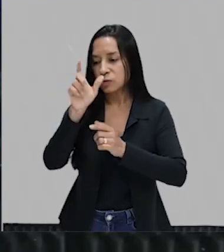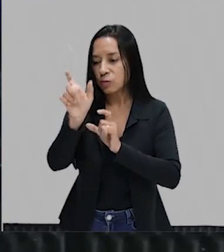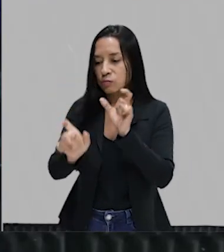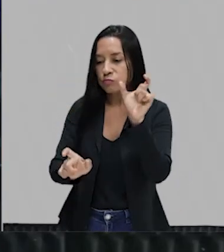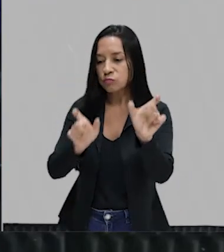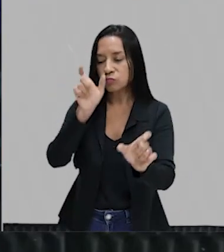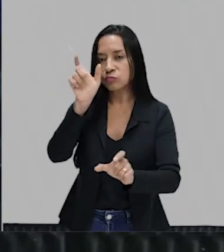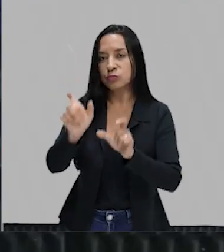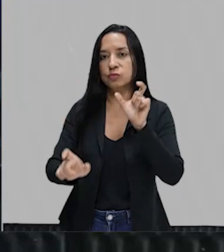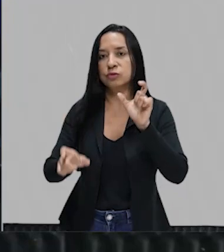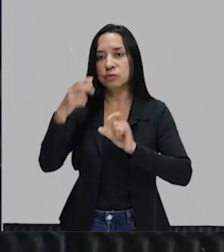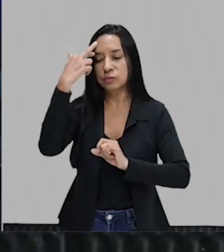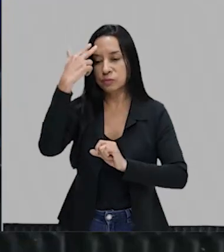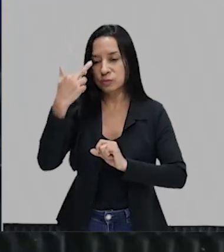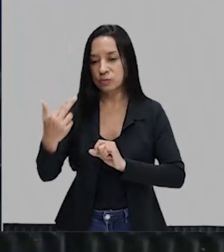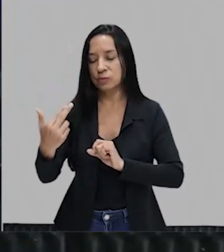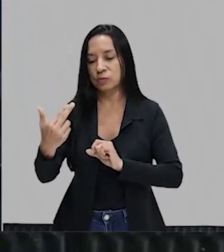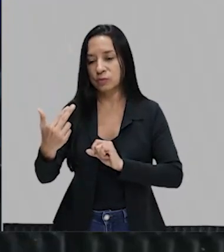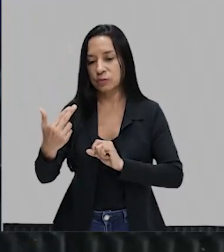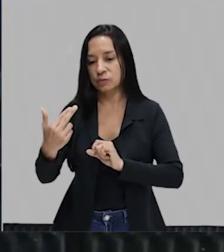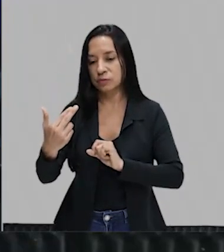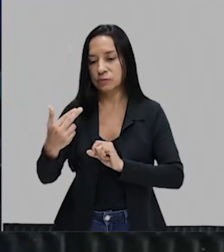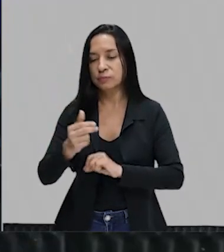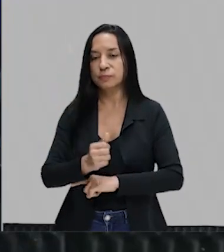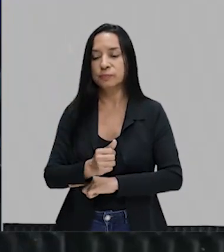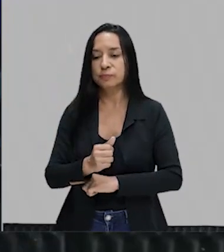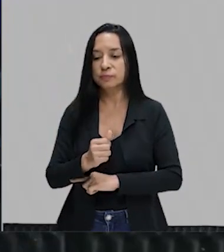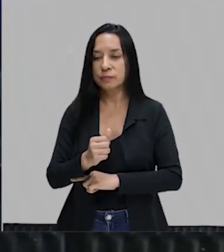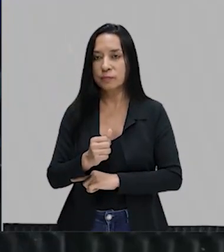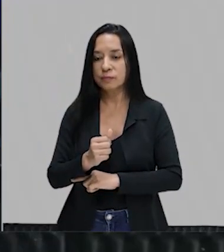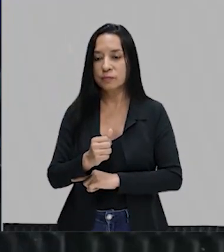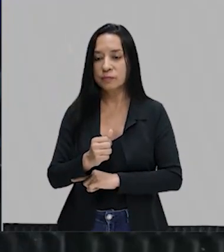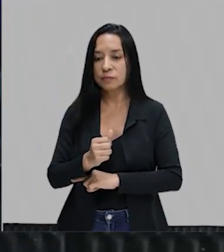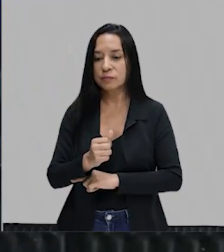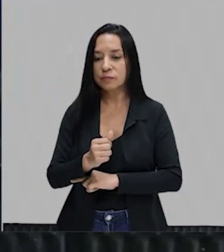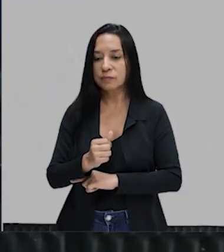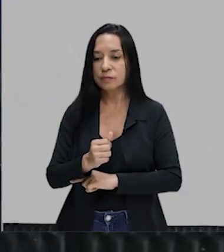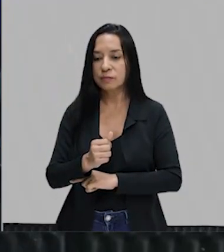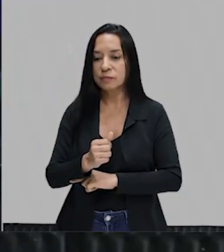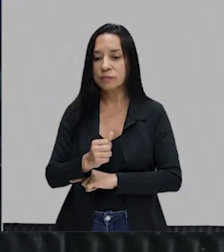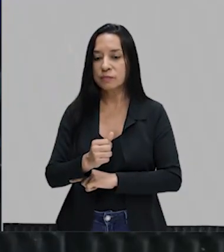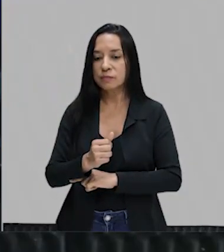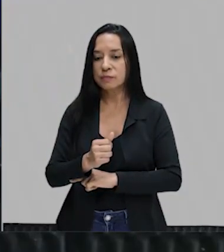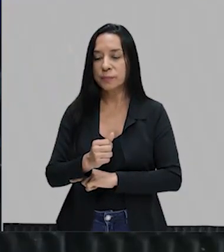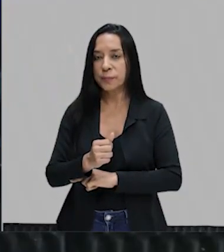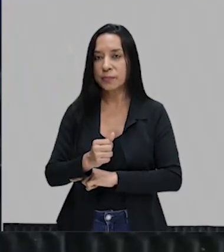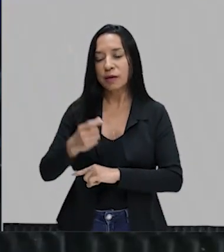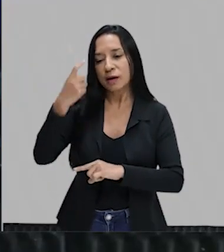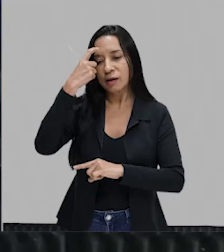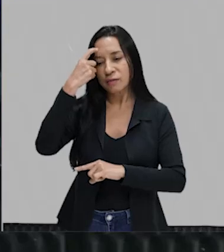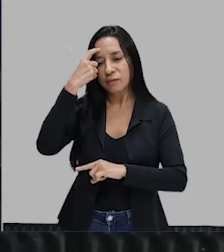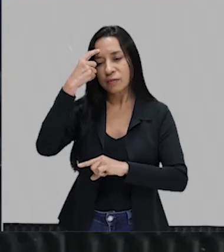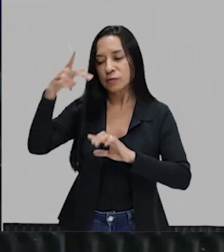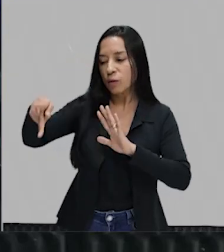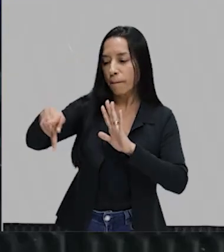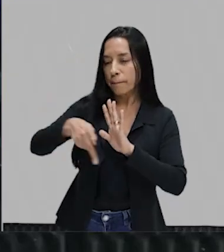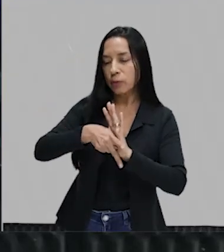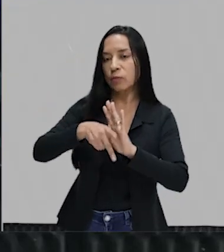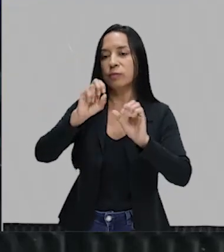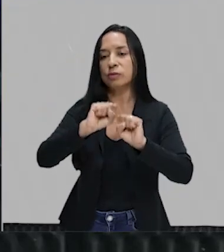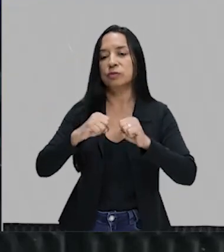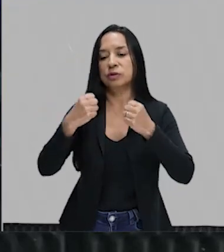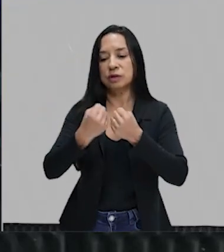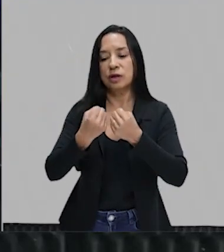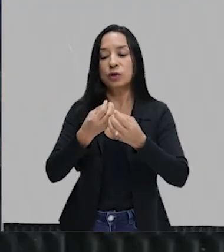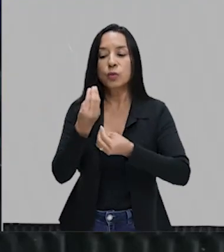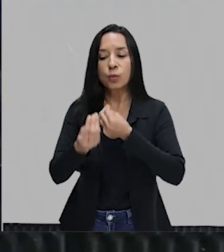históricos, vários agentes históricos, tá, a refletir suas próprias sociedades e a maneira como vive